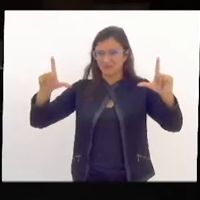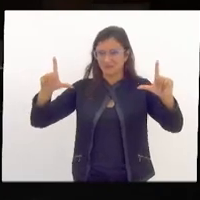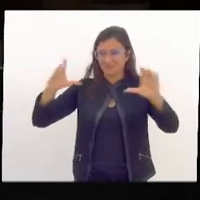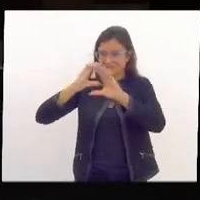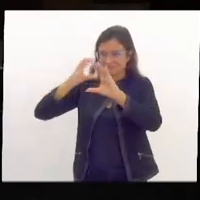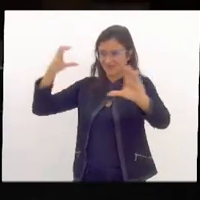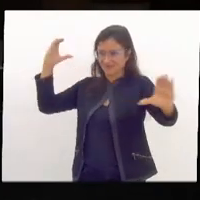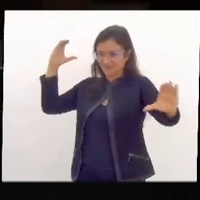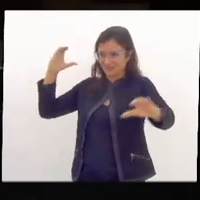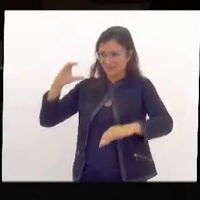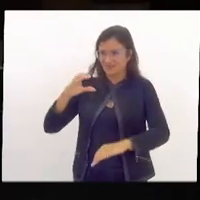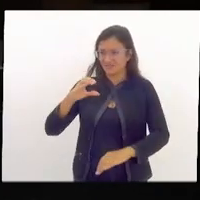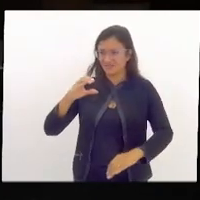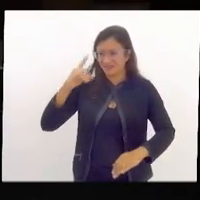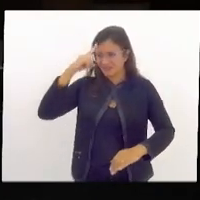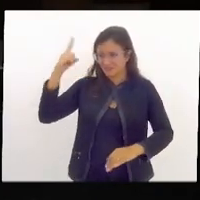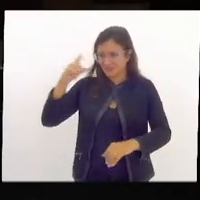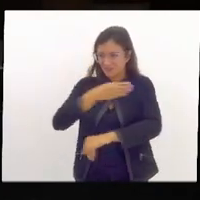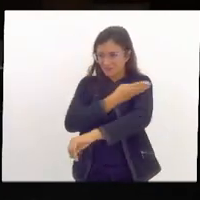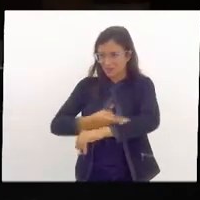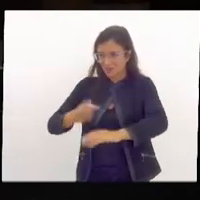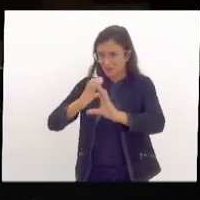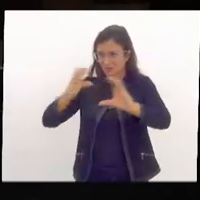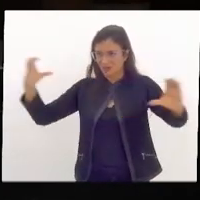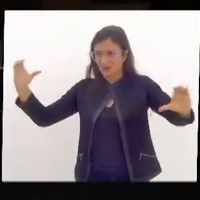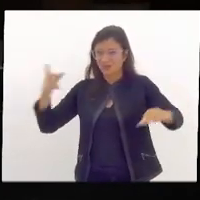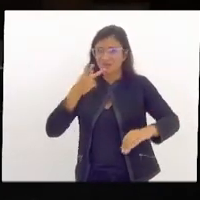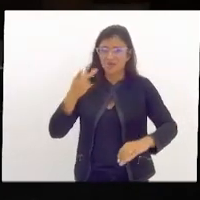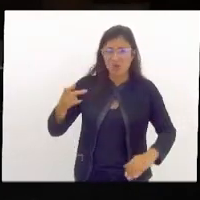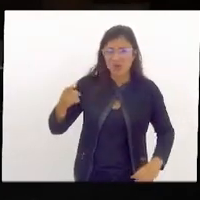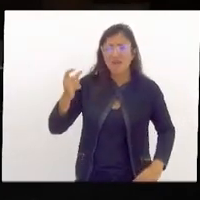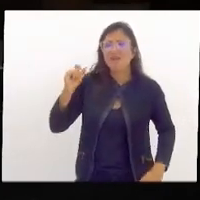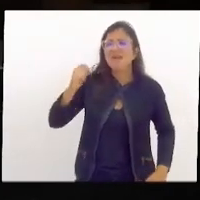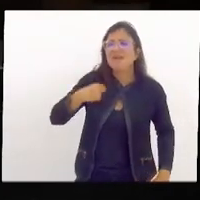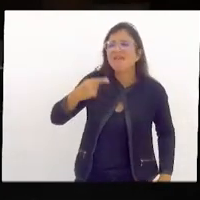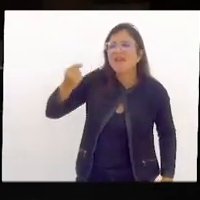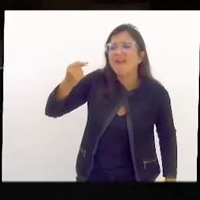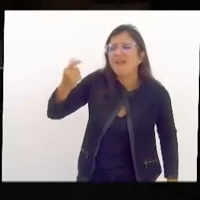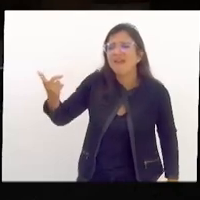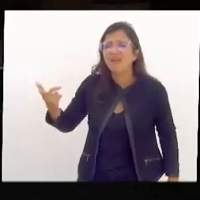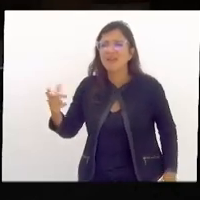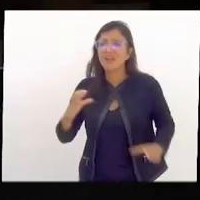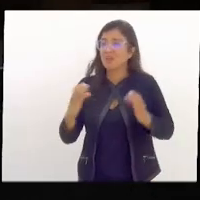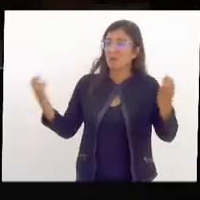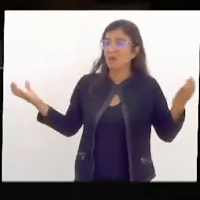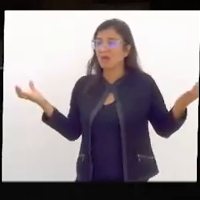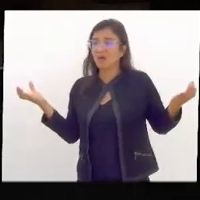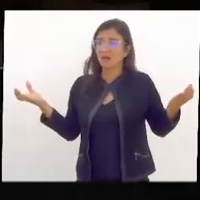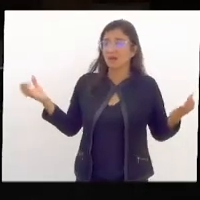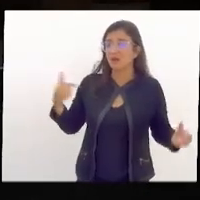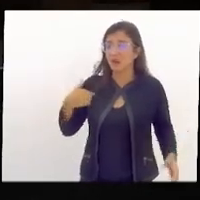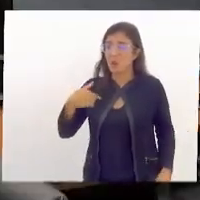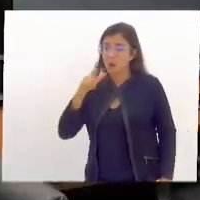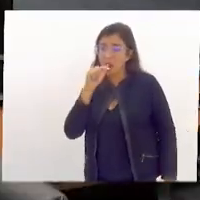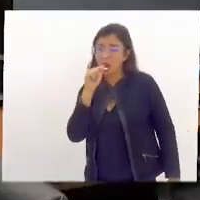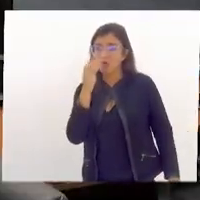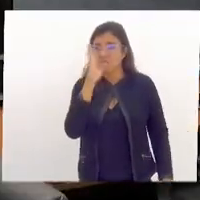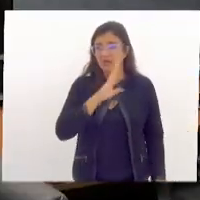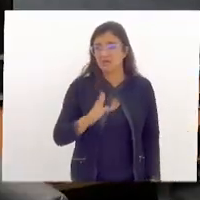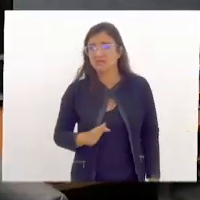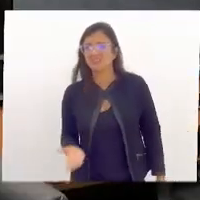na televisão, já viu? Falando, água, quem sou eu? Ninguém conhece ele. Ele está com cano lá. Não, eu sou Águas do Brasil, sou não sei o